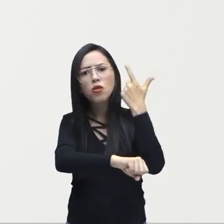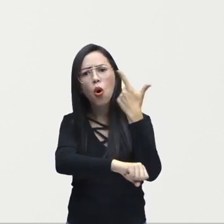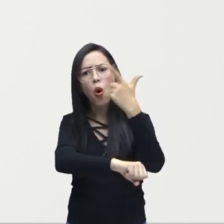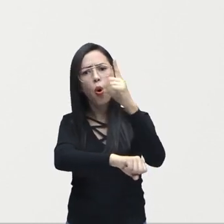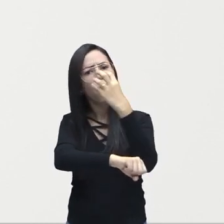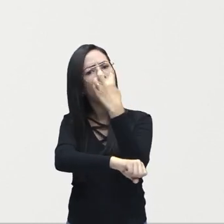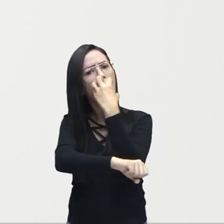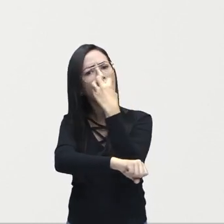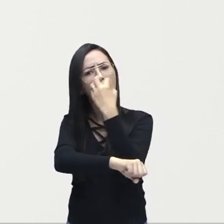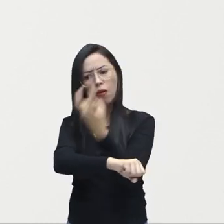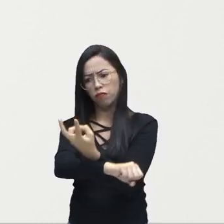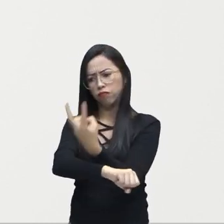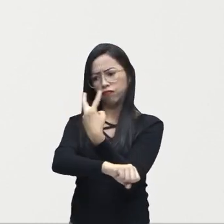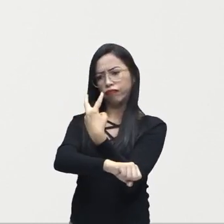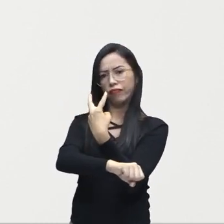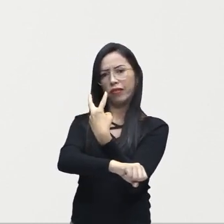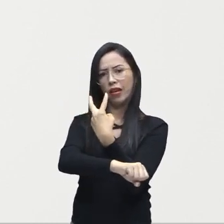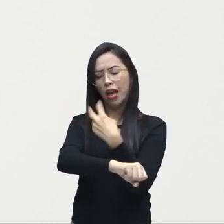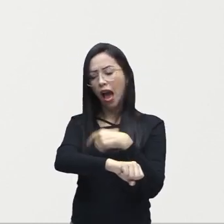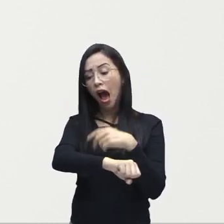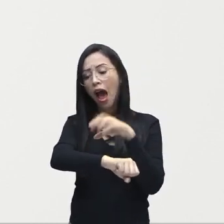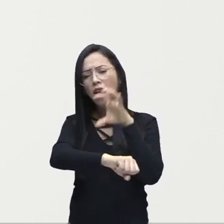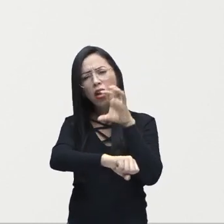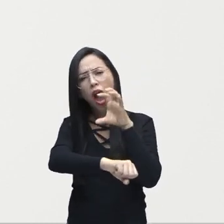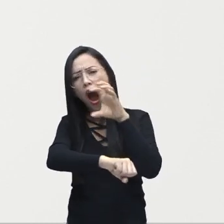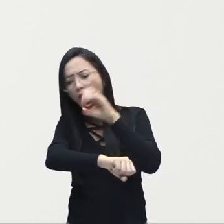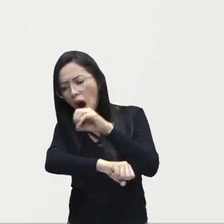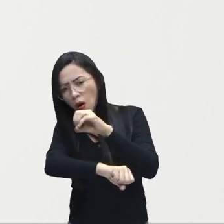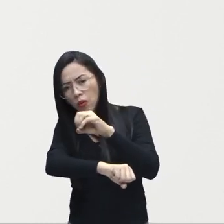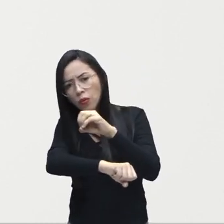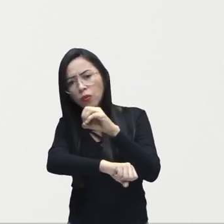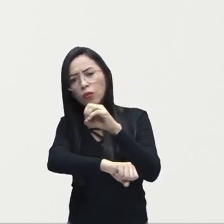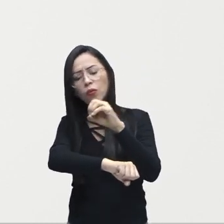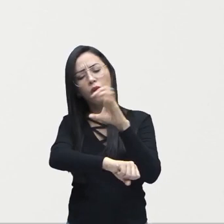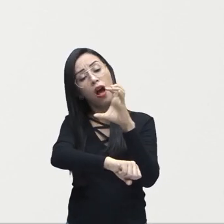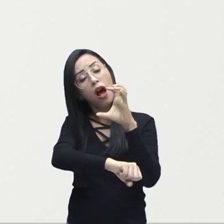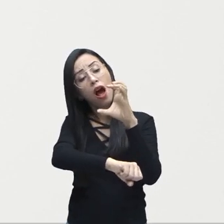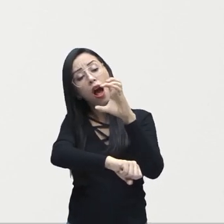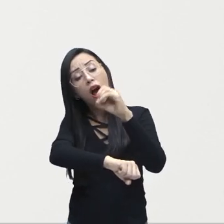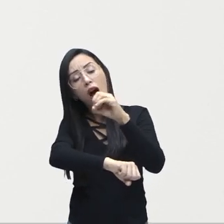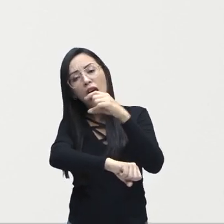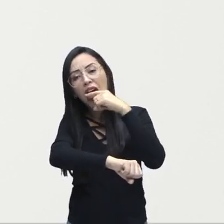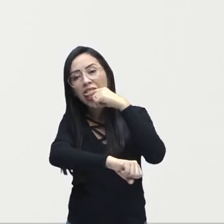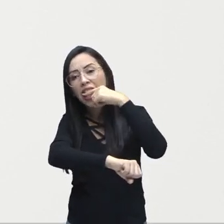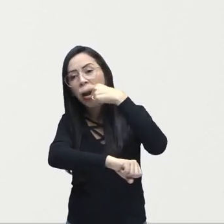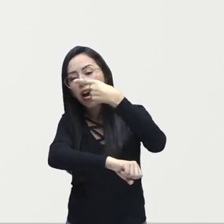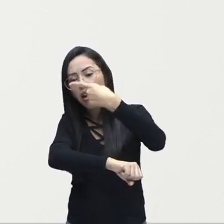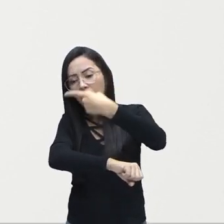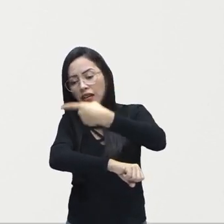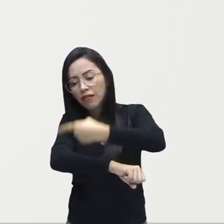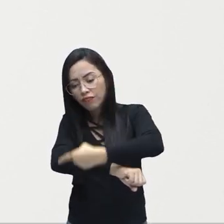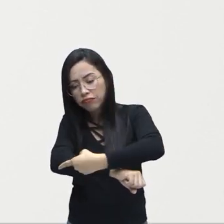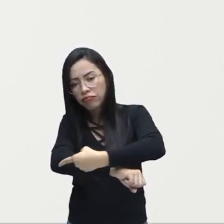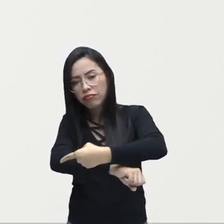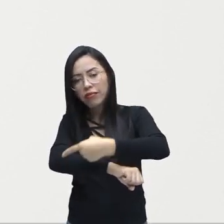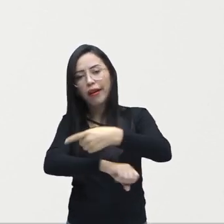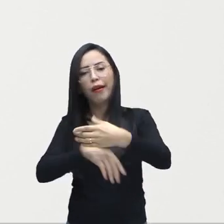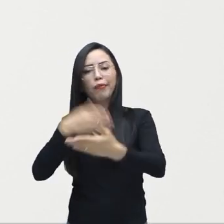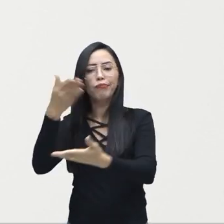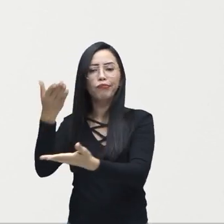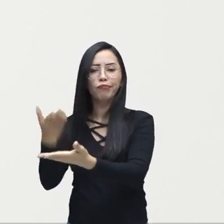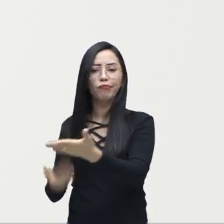latir. Mal, porém, abriu a boca, seu próprio osso caiu na água e se perdeu para